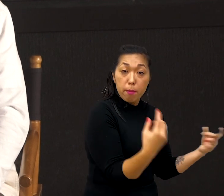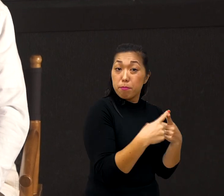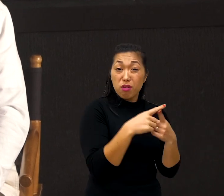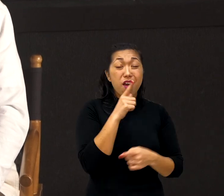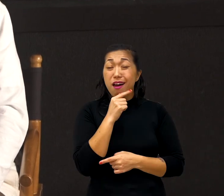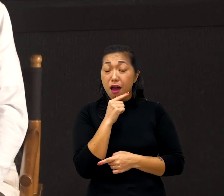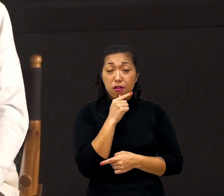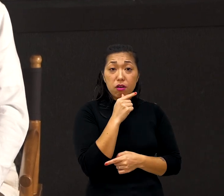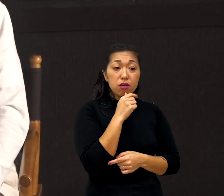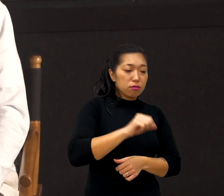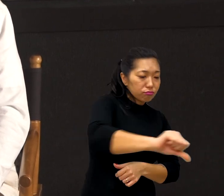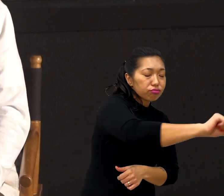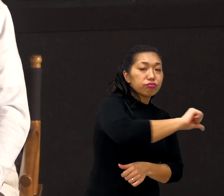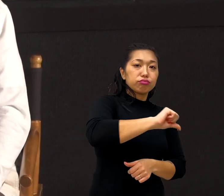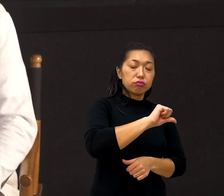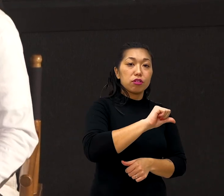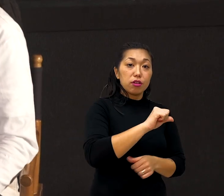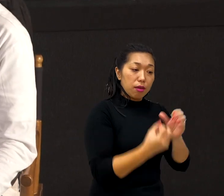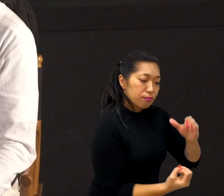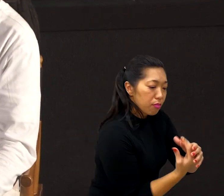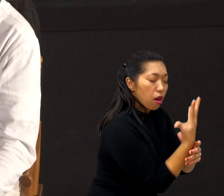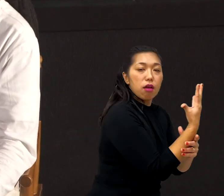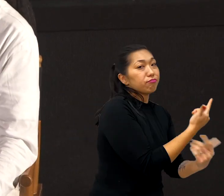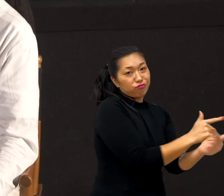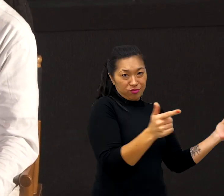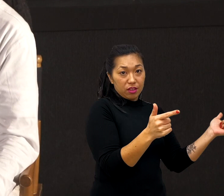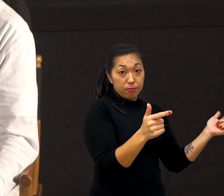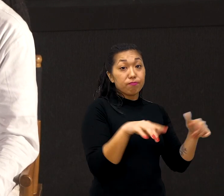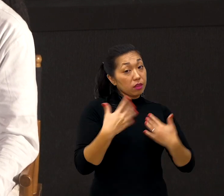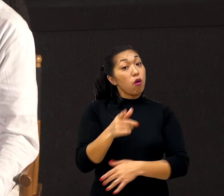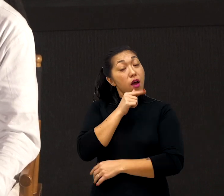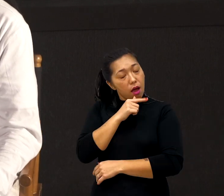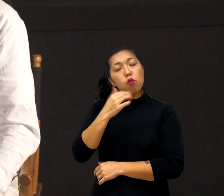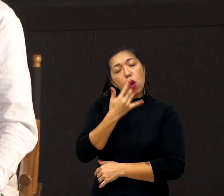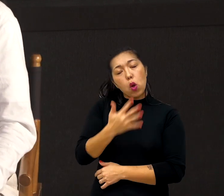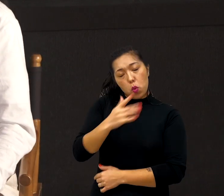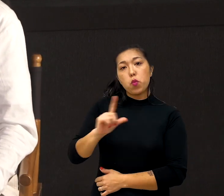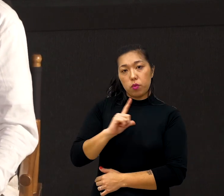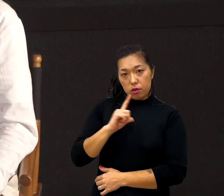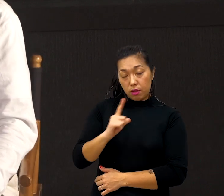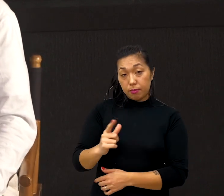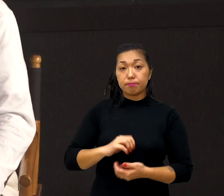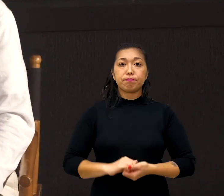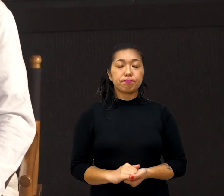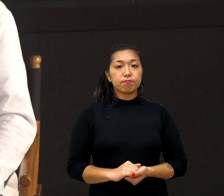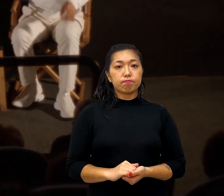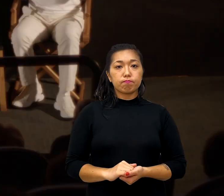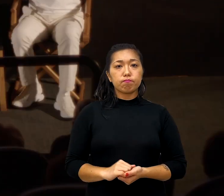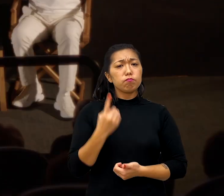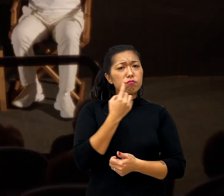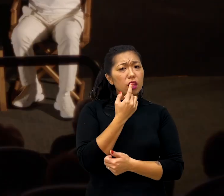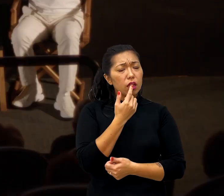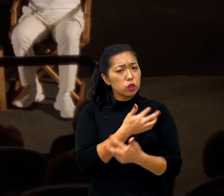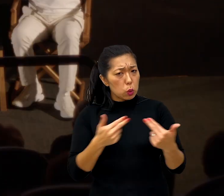A água passa a ter cor. E ela pode ter várias cores. Uma das cores que mais impacta, né,